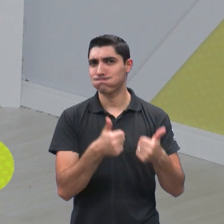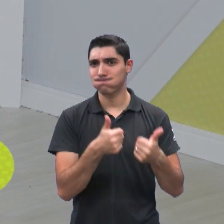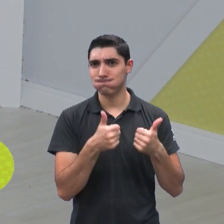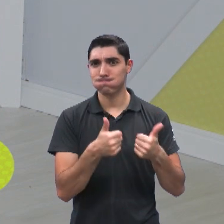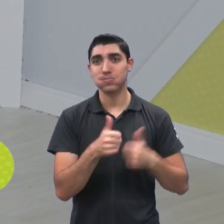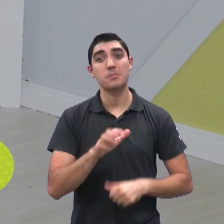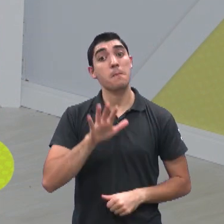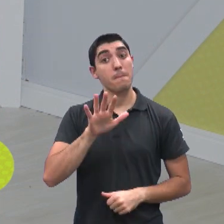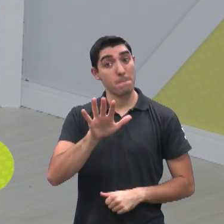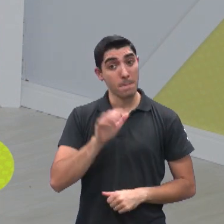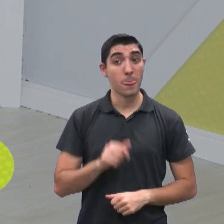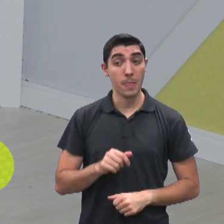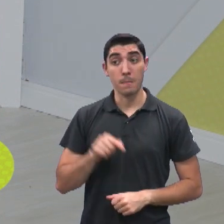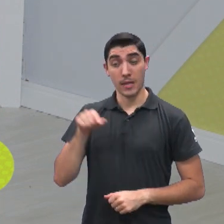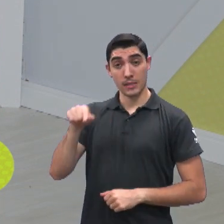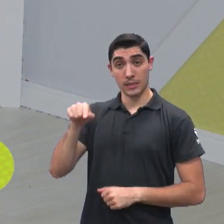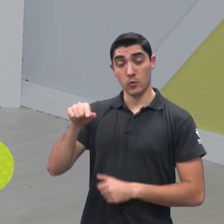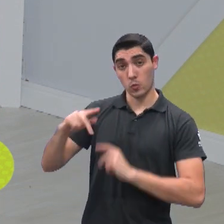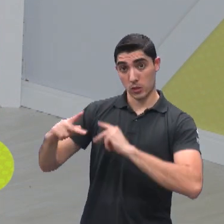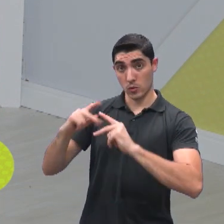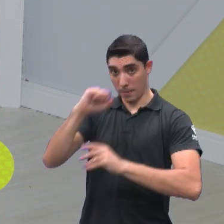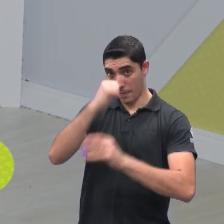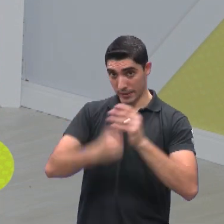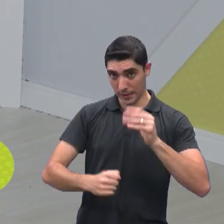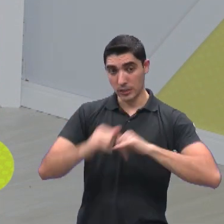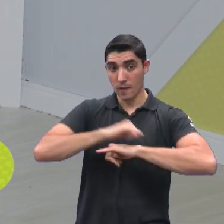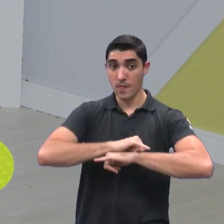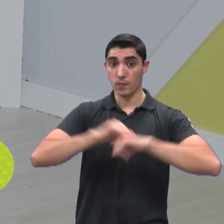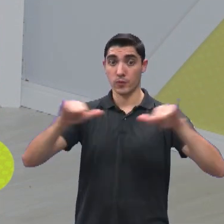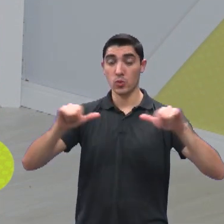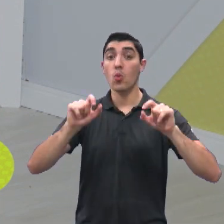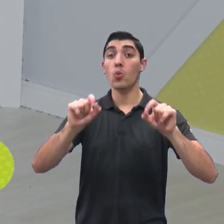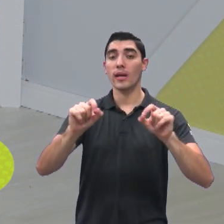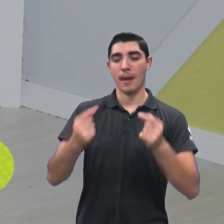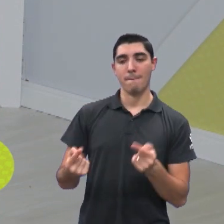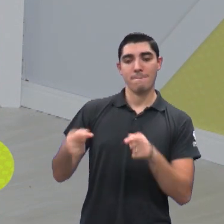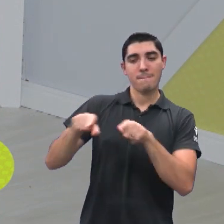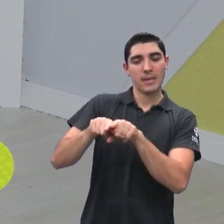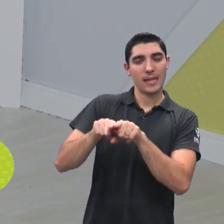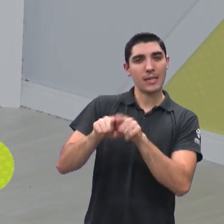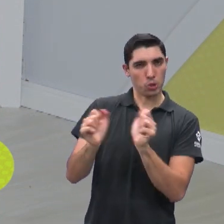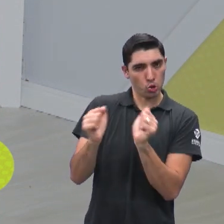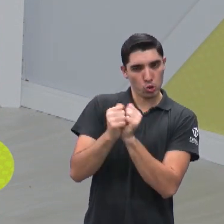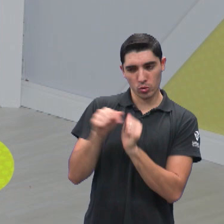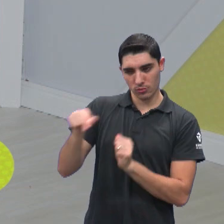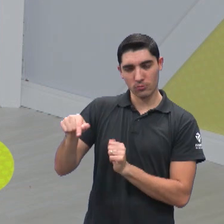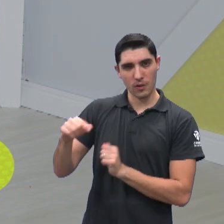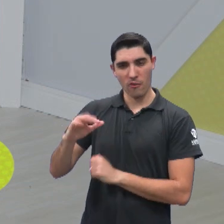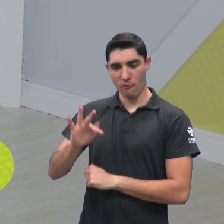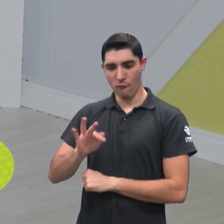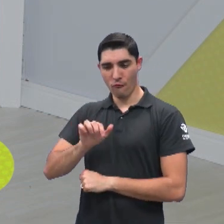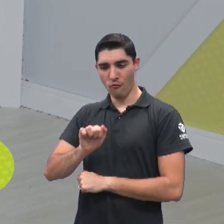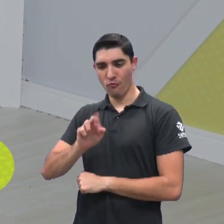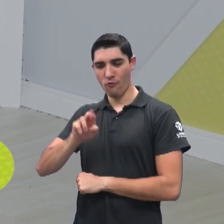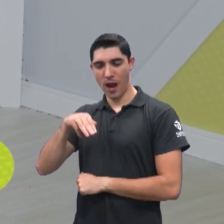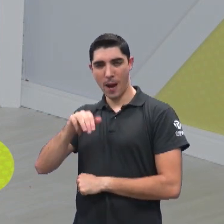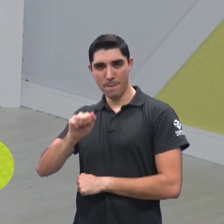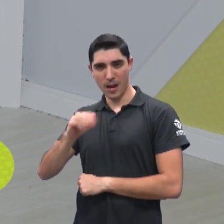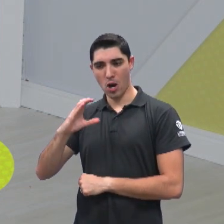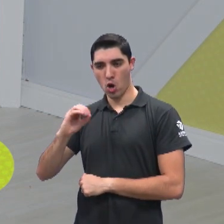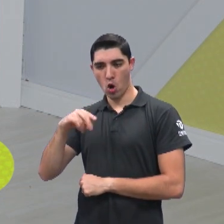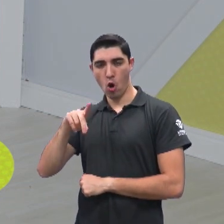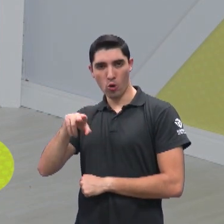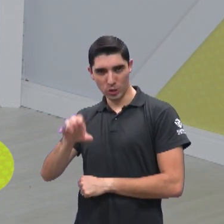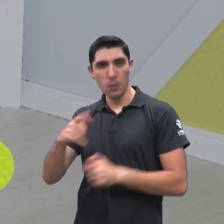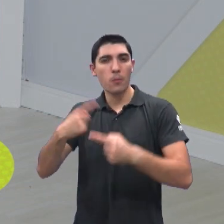oficial divulgada pela diretoria do São José Basquetebol dá conta de que a parceria do São José ainda continuar usando a Arena Farmaconde como